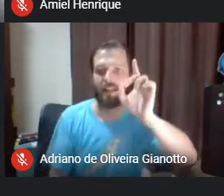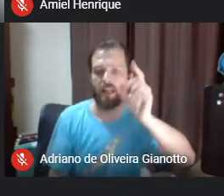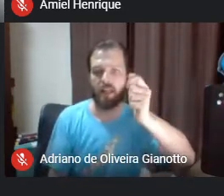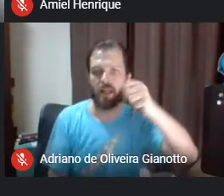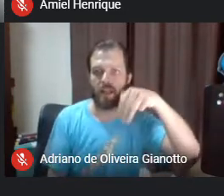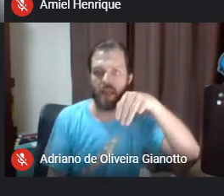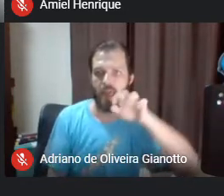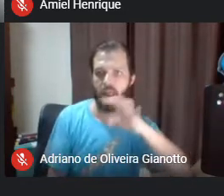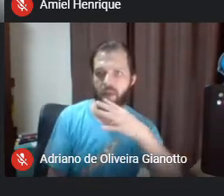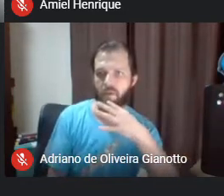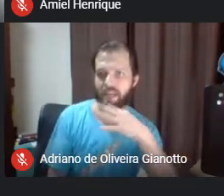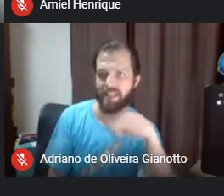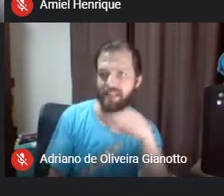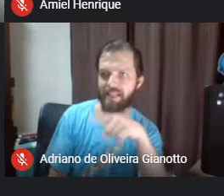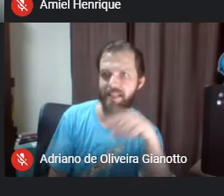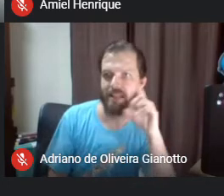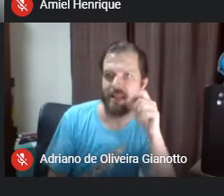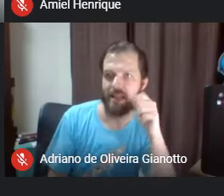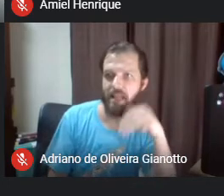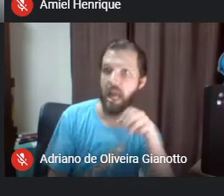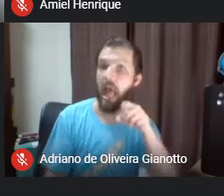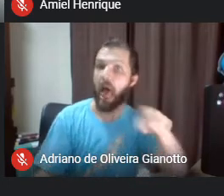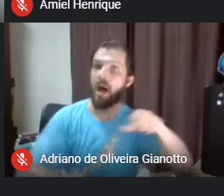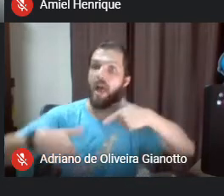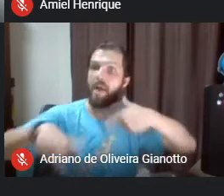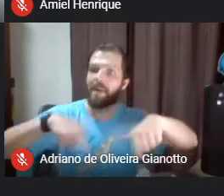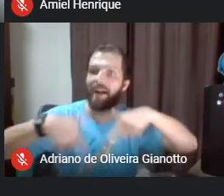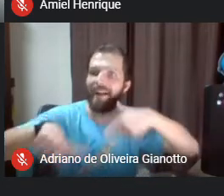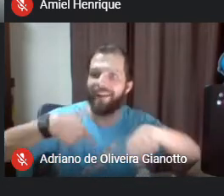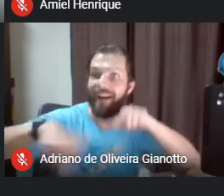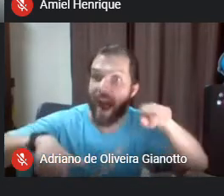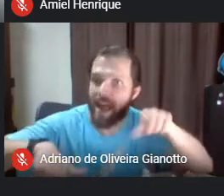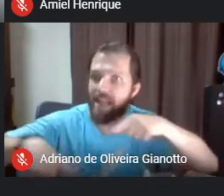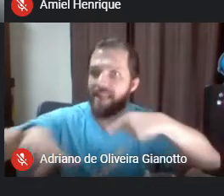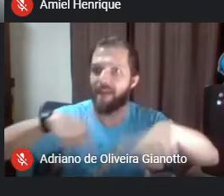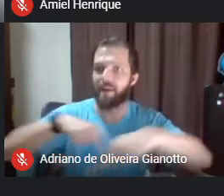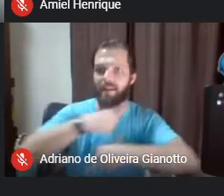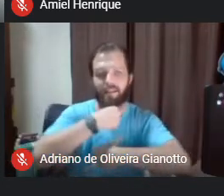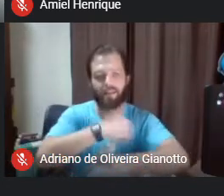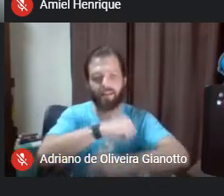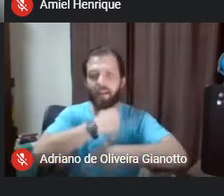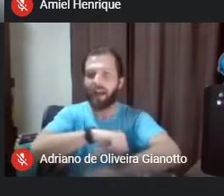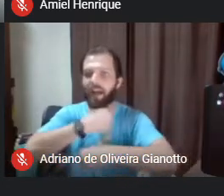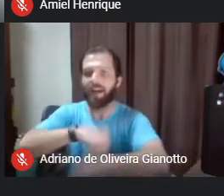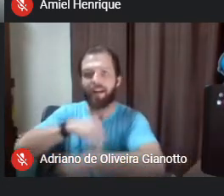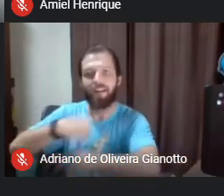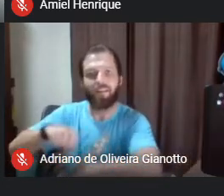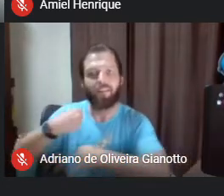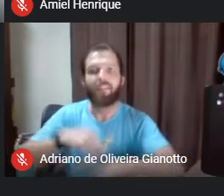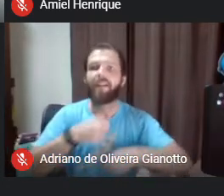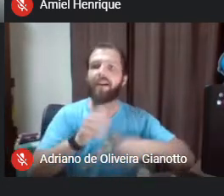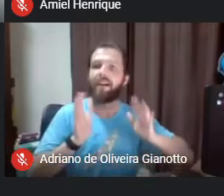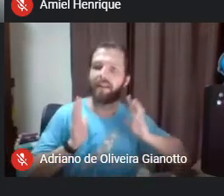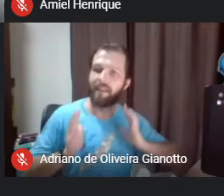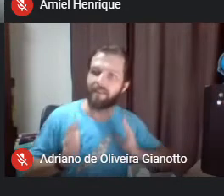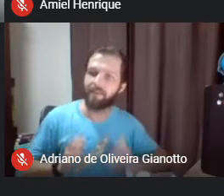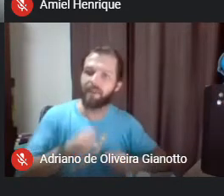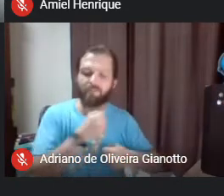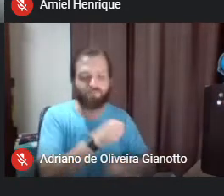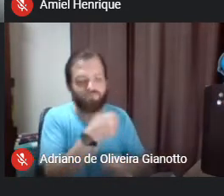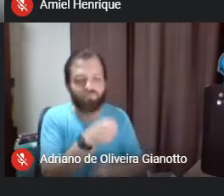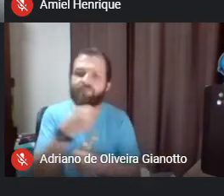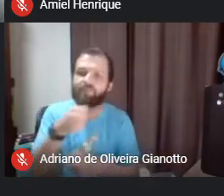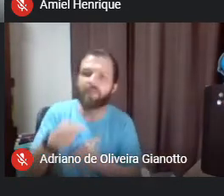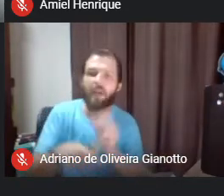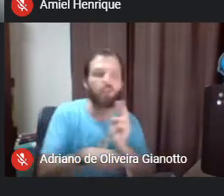que pegou fogo, a Catedral de Notre-Dame. Ele trabalhava na Catedral de Notre-Dame, fazia